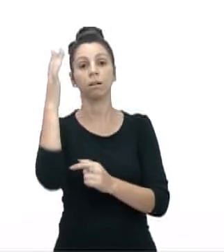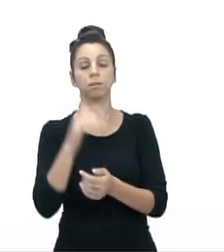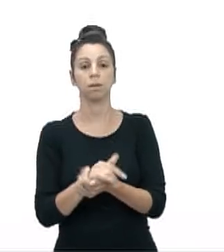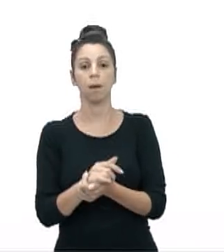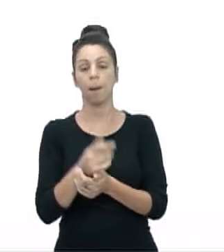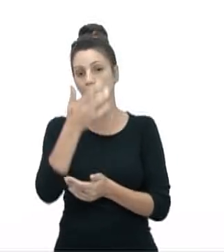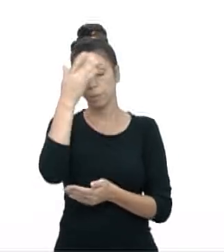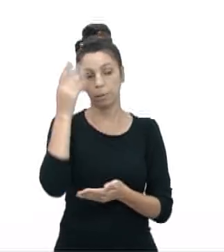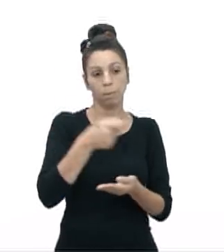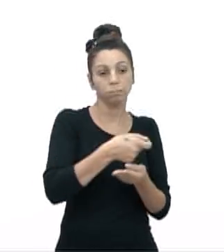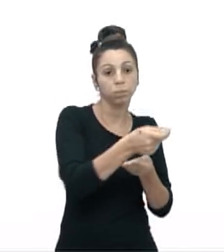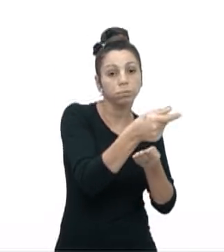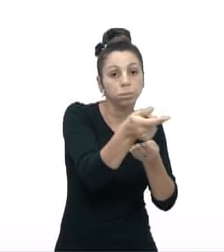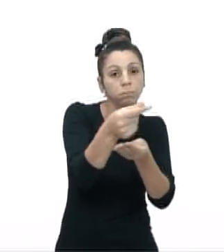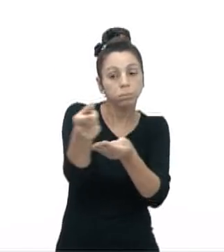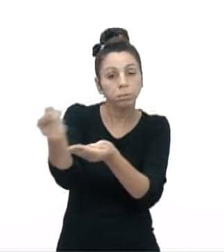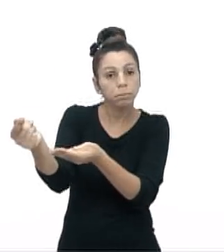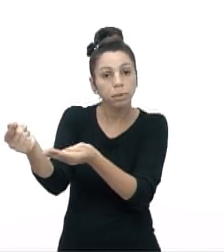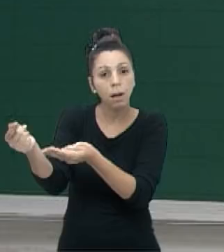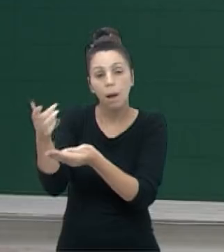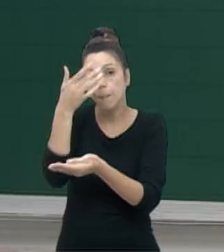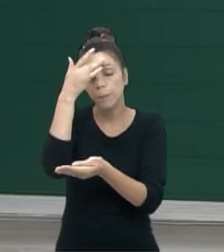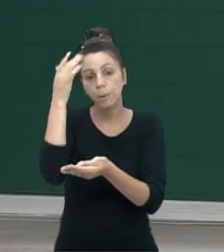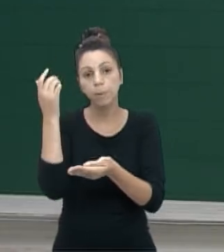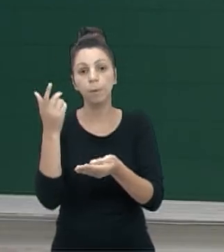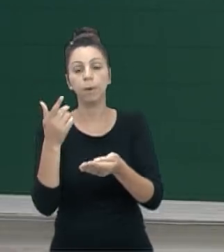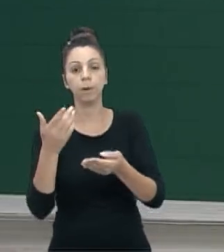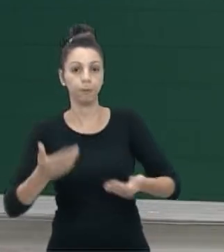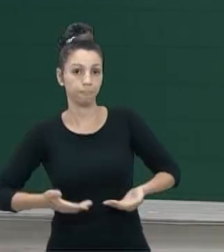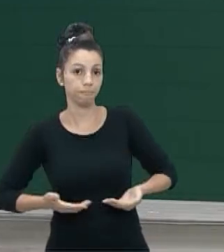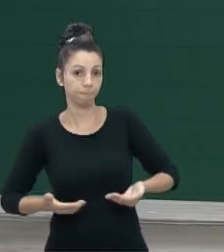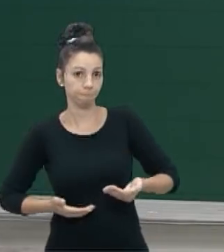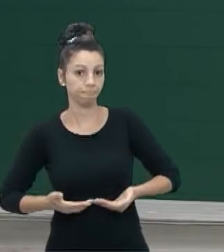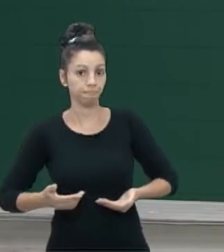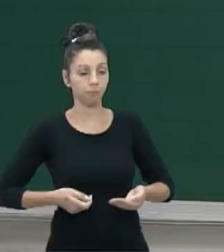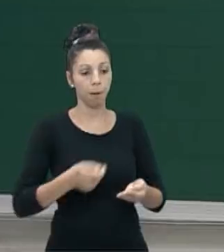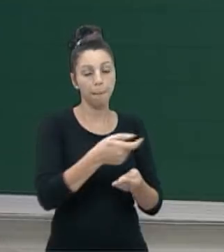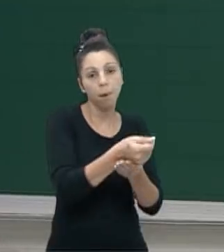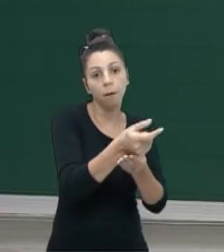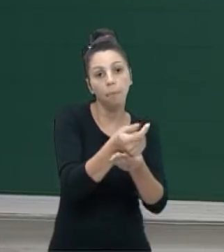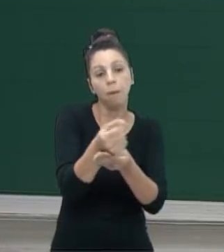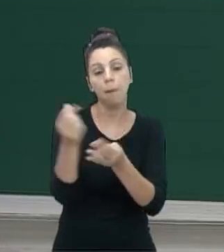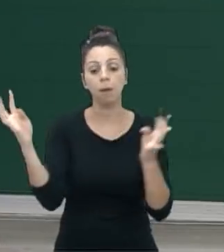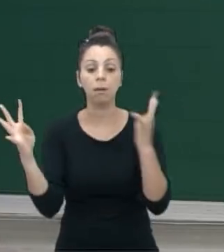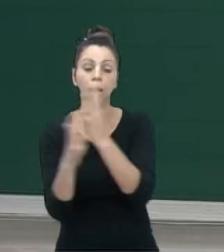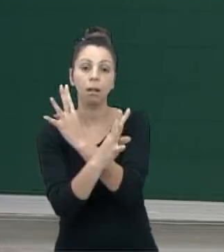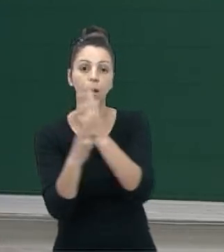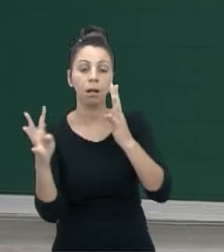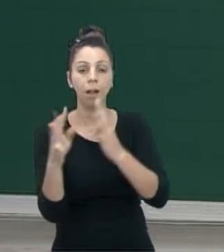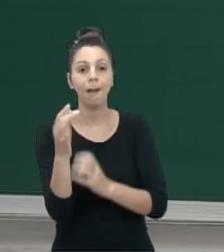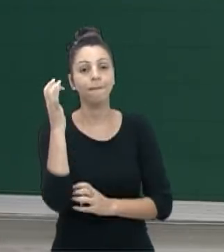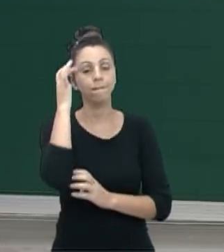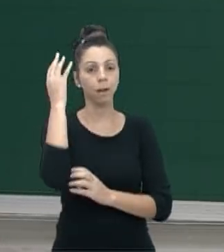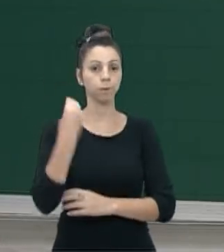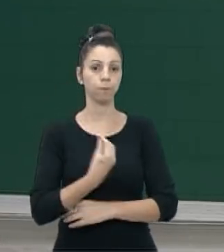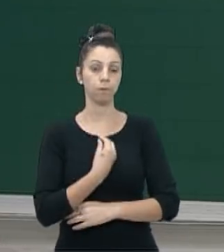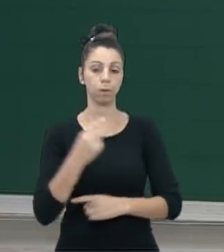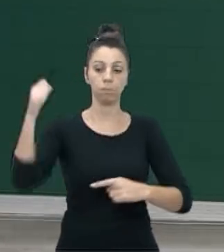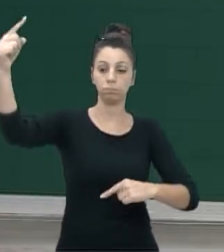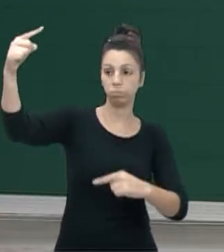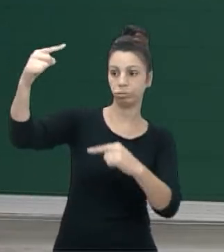para entregar esses folders para as pessoas ali que estão circulando, né, para facilitar a vida dessa pessoa. Então, por isso ele tem um